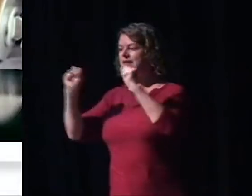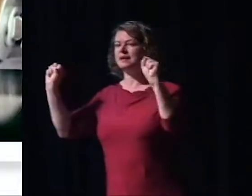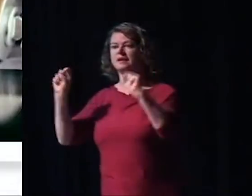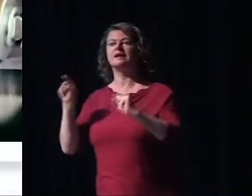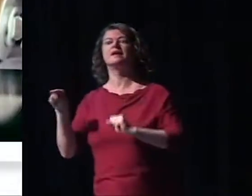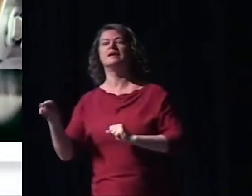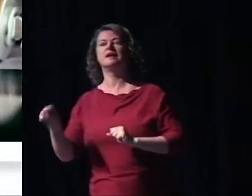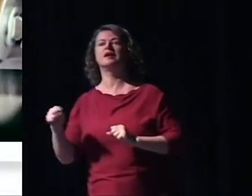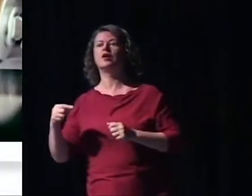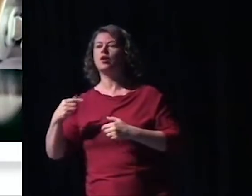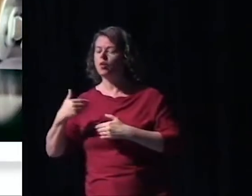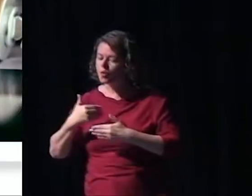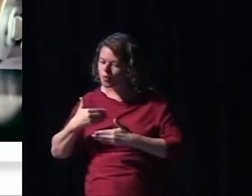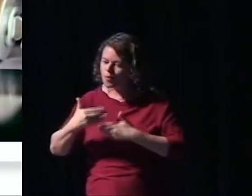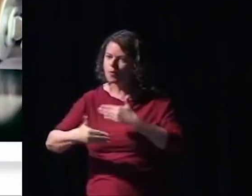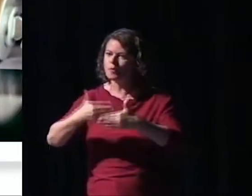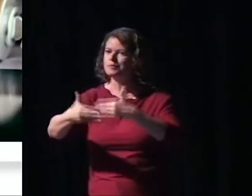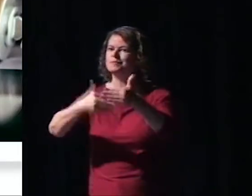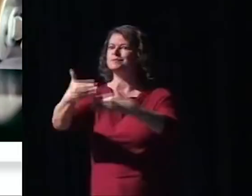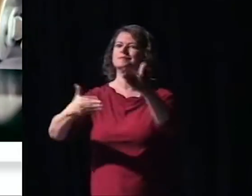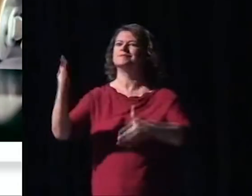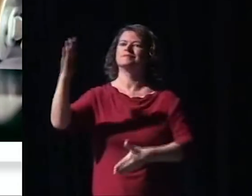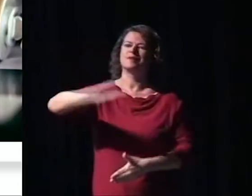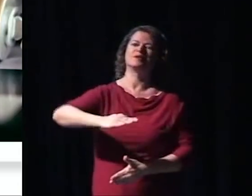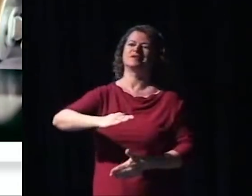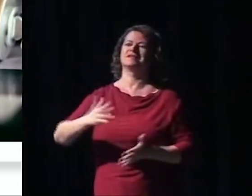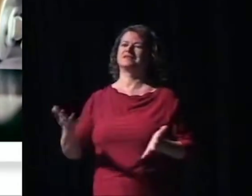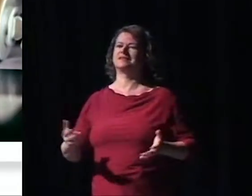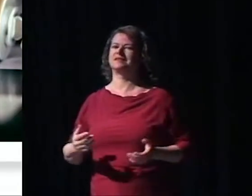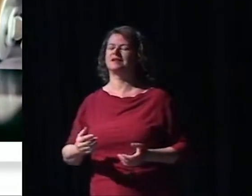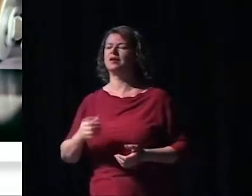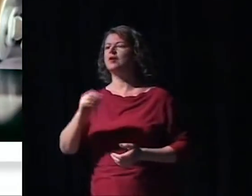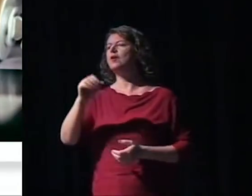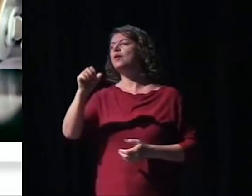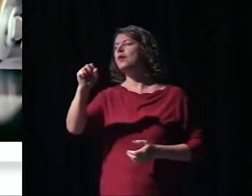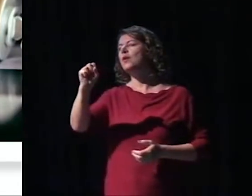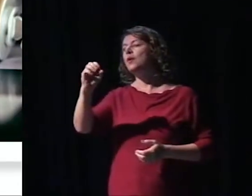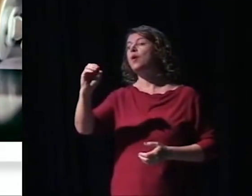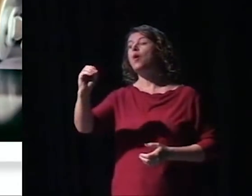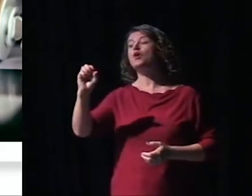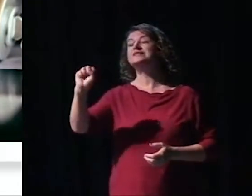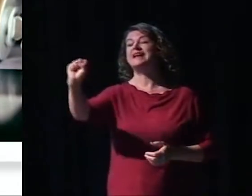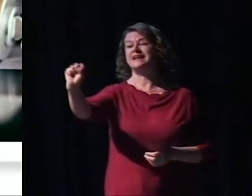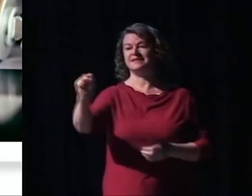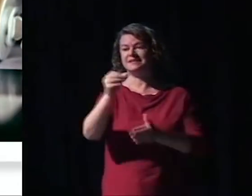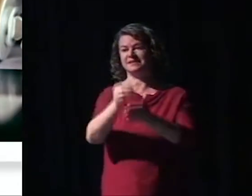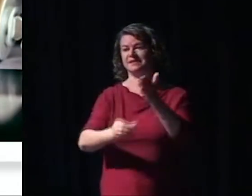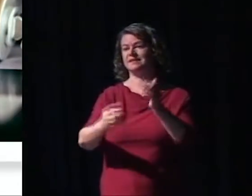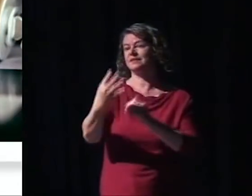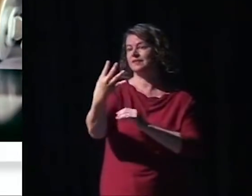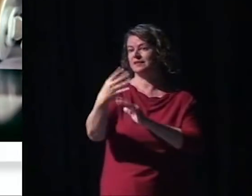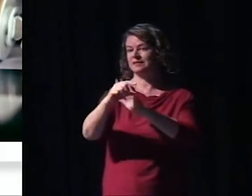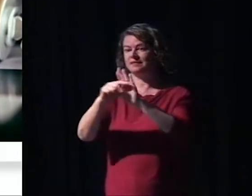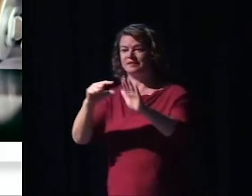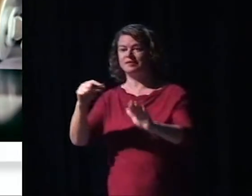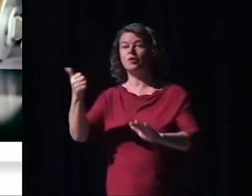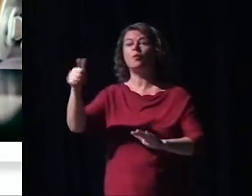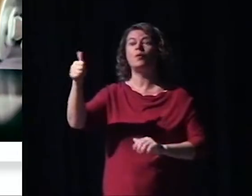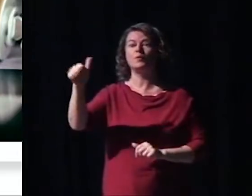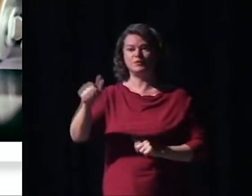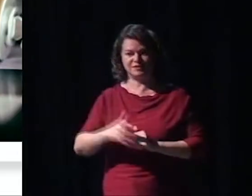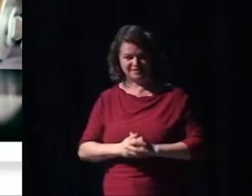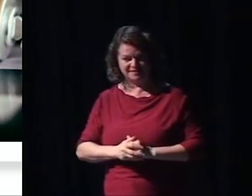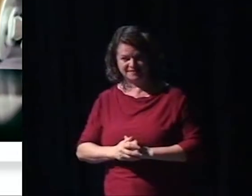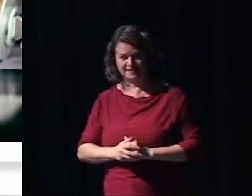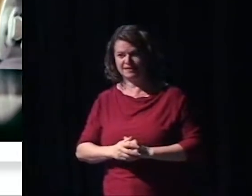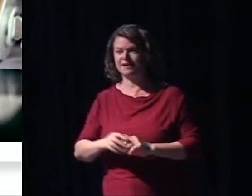11 e 12. Gente, esse texto é tão sério. A sensualidade, o vinho,